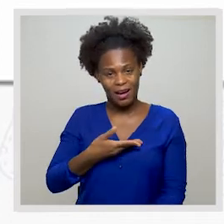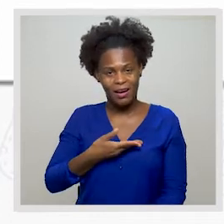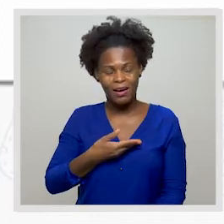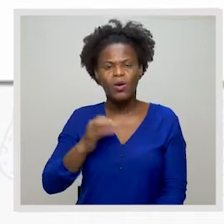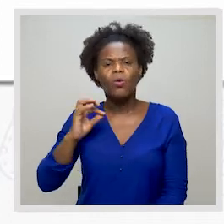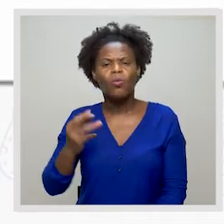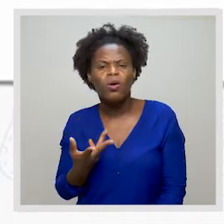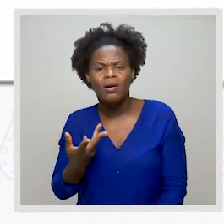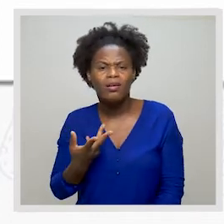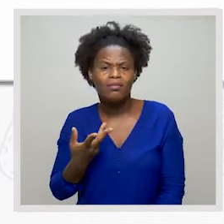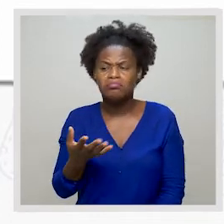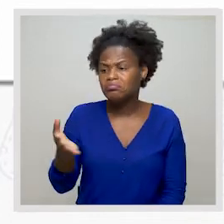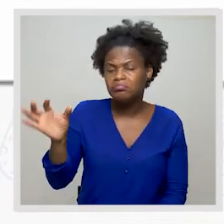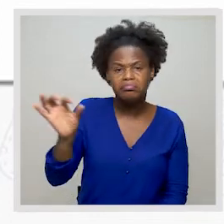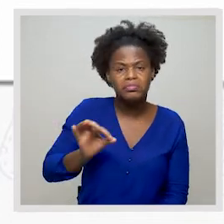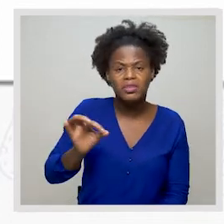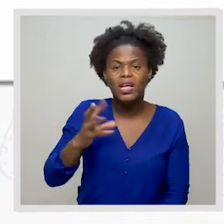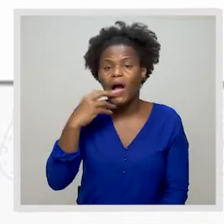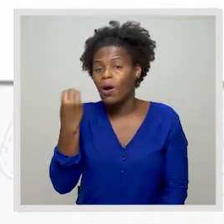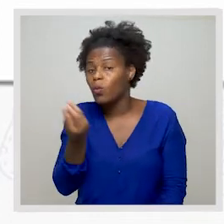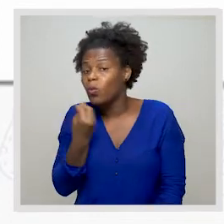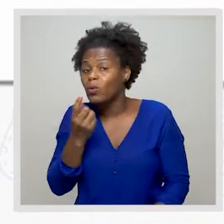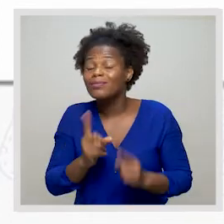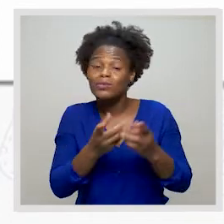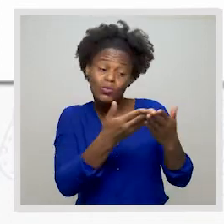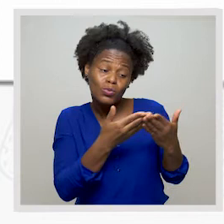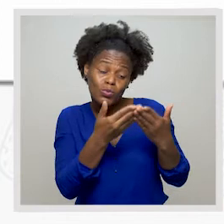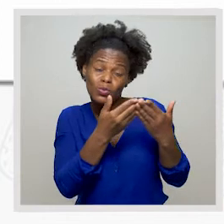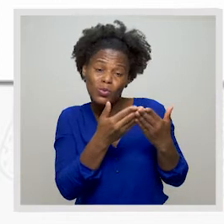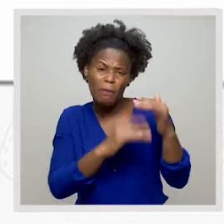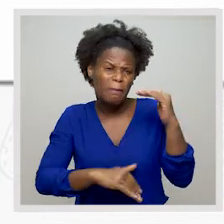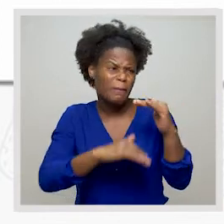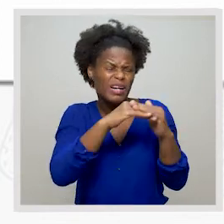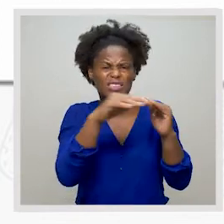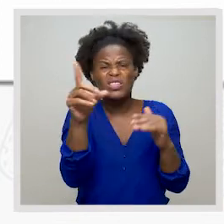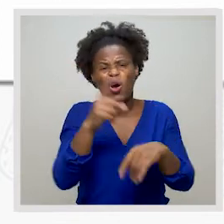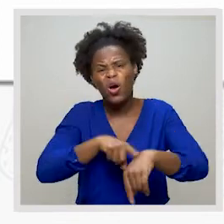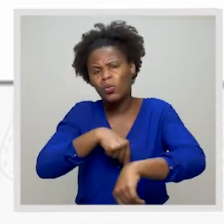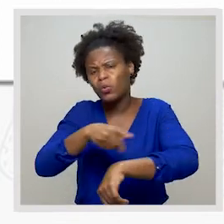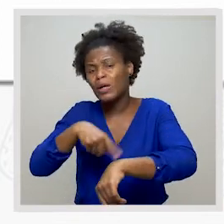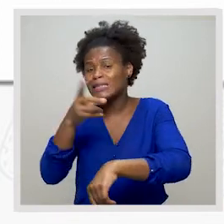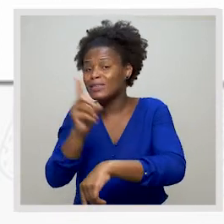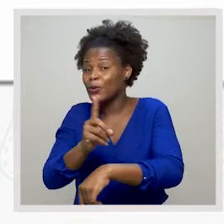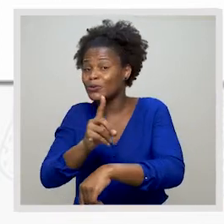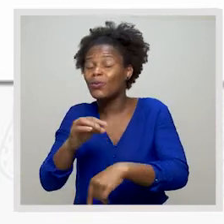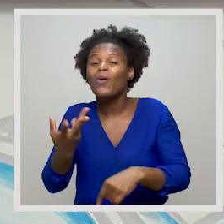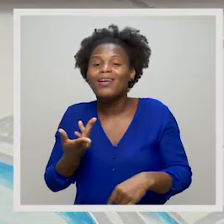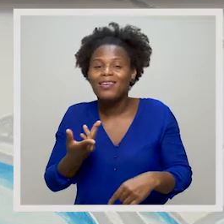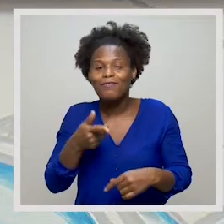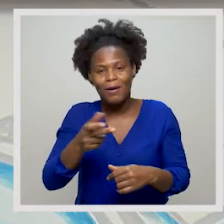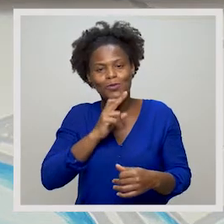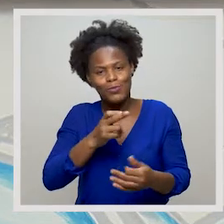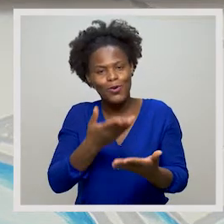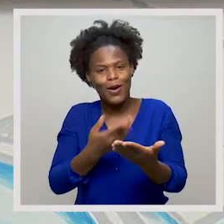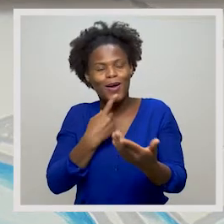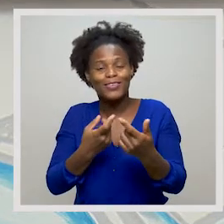D, qual a percentagem de alunos que estudam no máximo 6 horas? Então, vamos lá